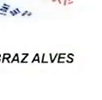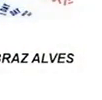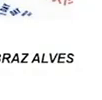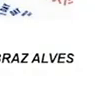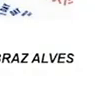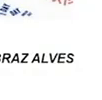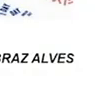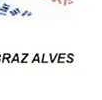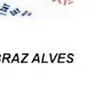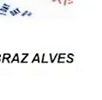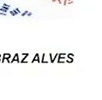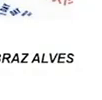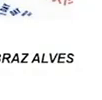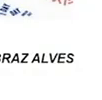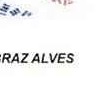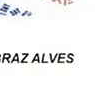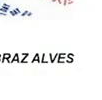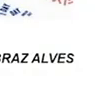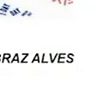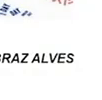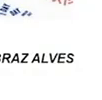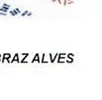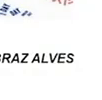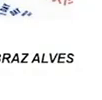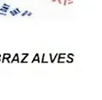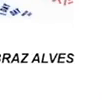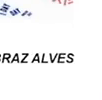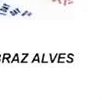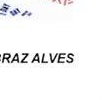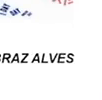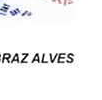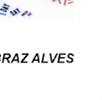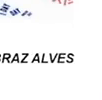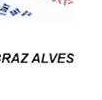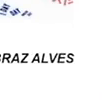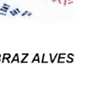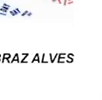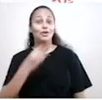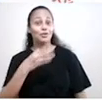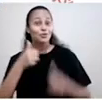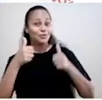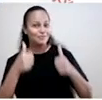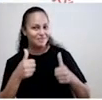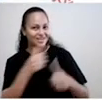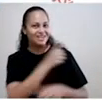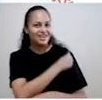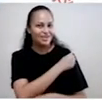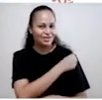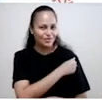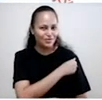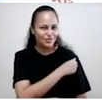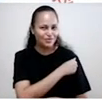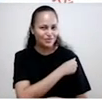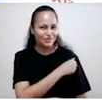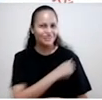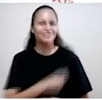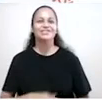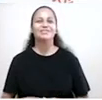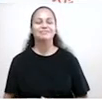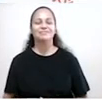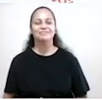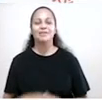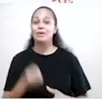Hi, greetings everyone. Welcome to one more English class. E aí, tudo bem, galera? Meus cumprimentos